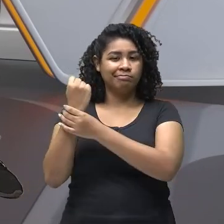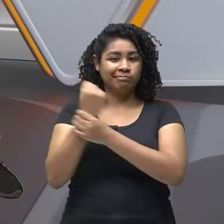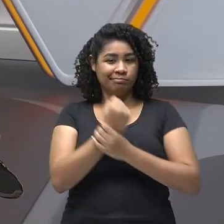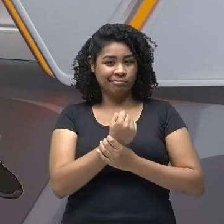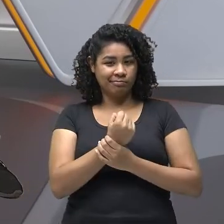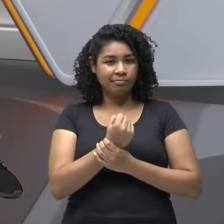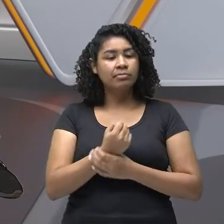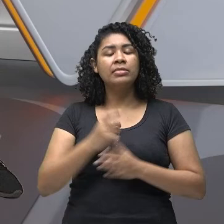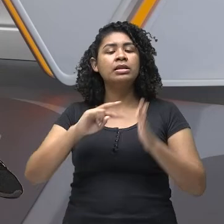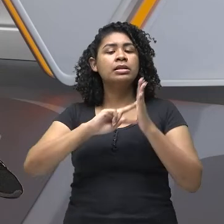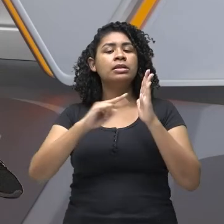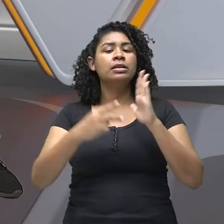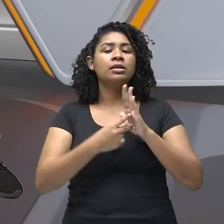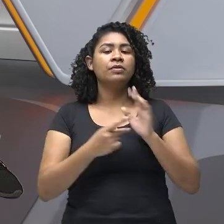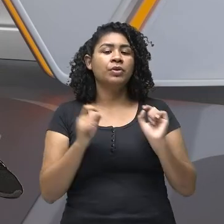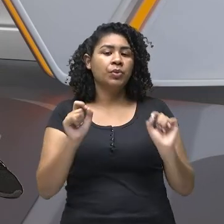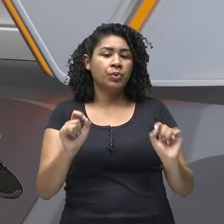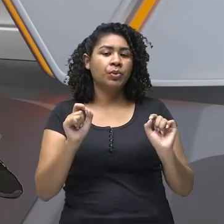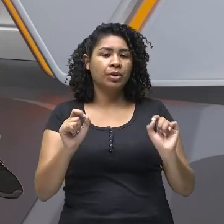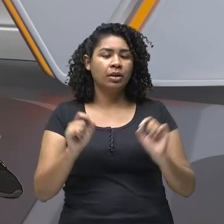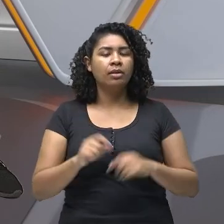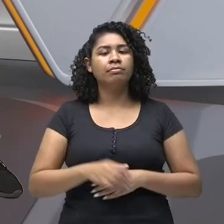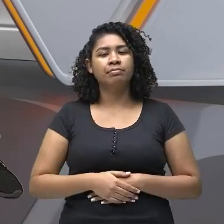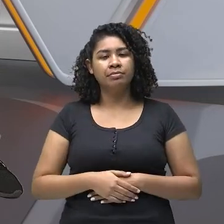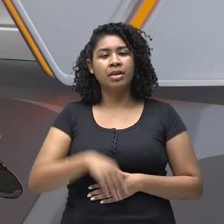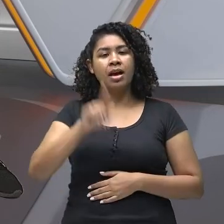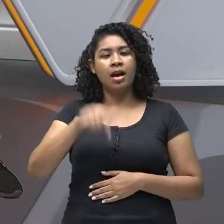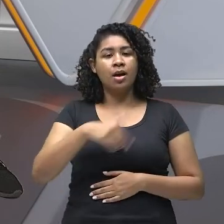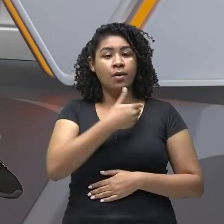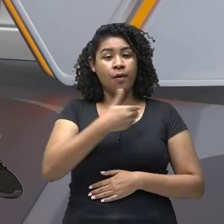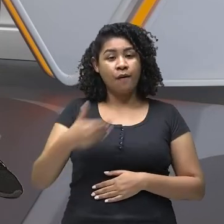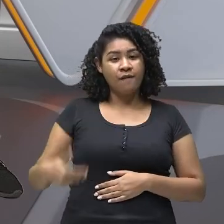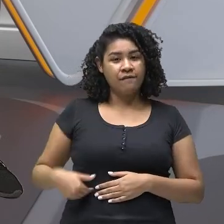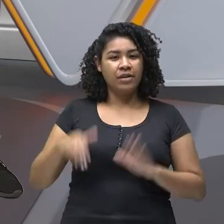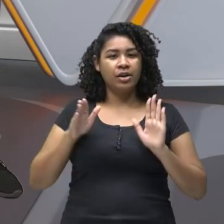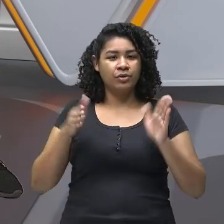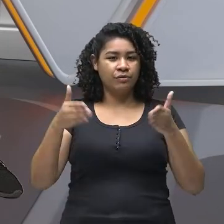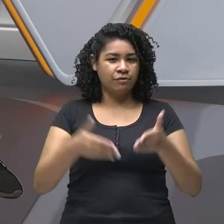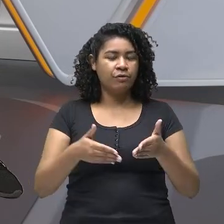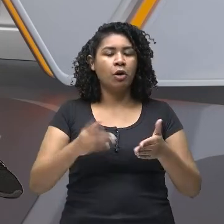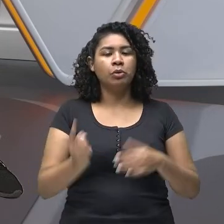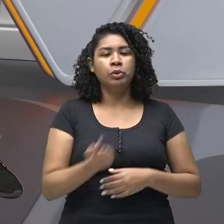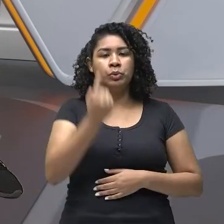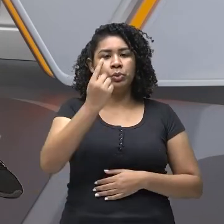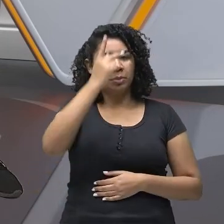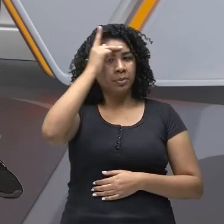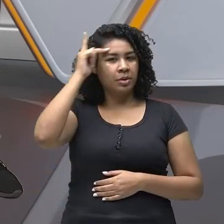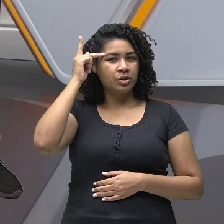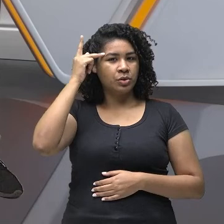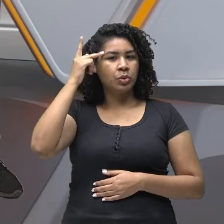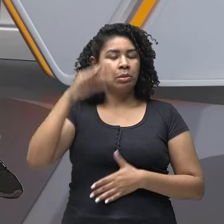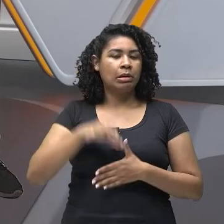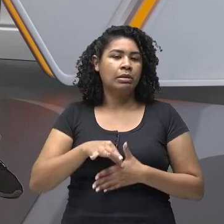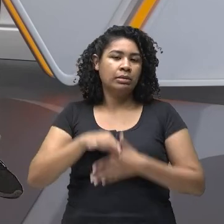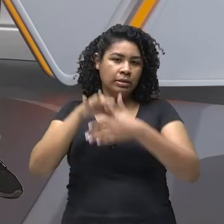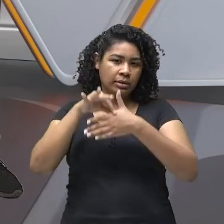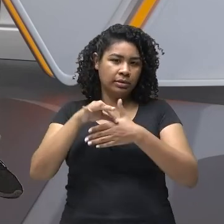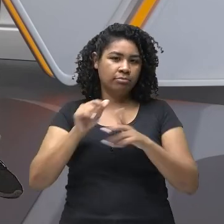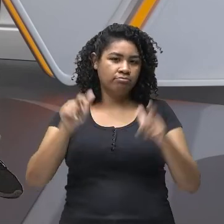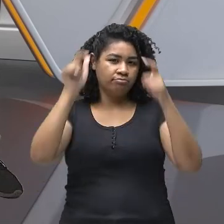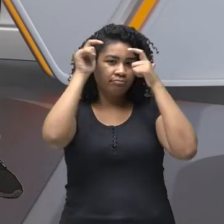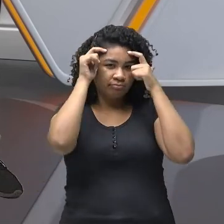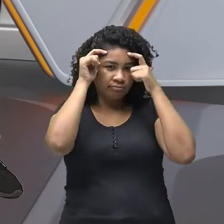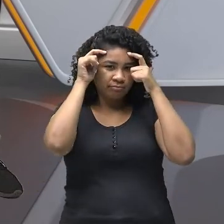estamos falando propriamente de um sistema de governo que é centrado nas mãos do monarca, apesar de estarem se